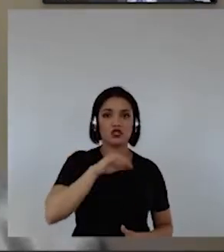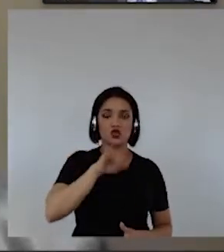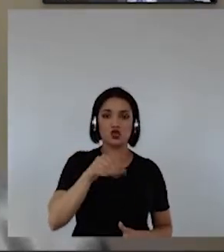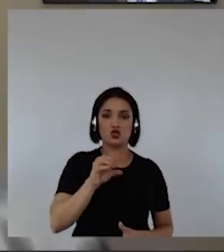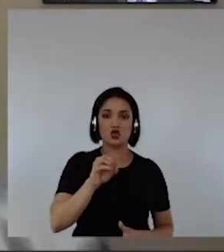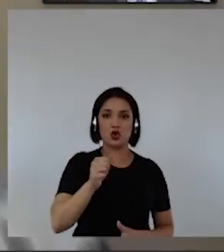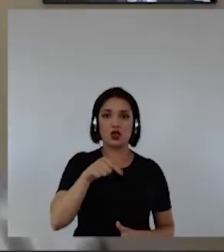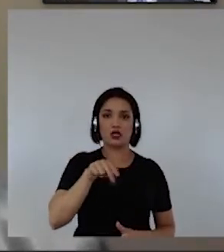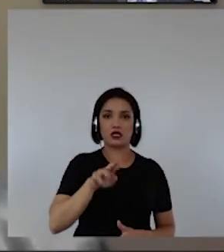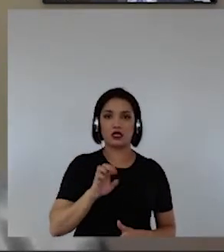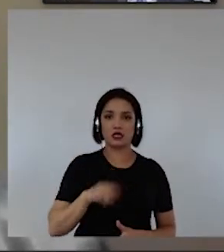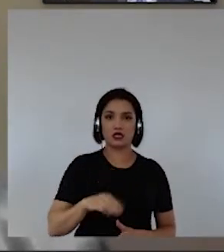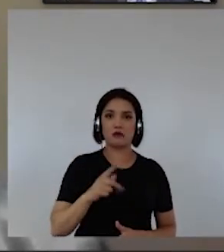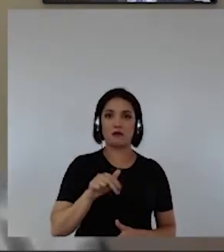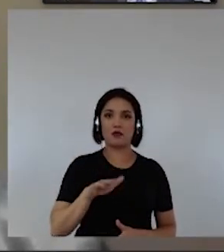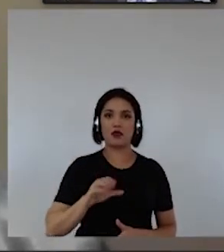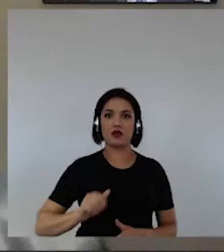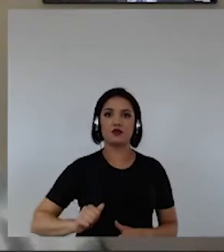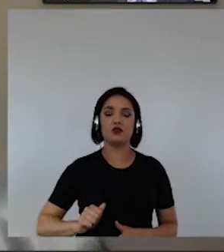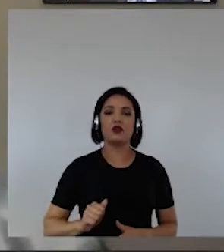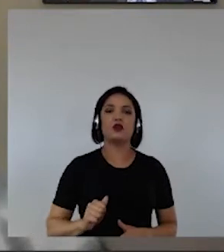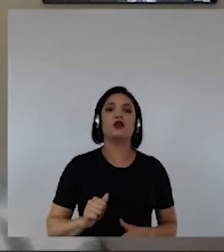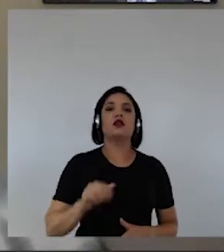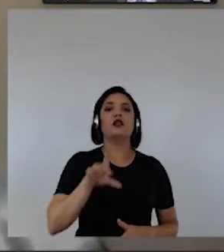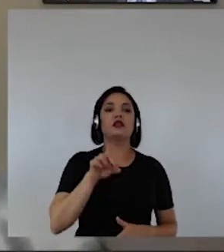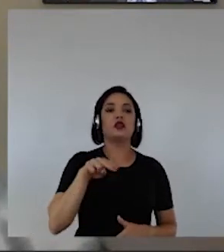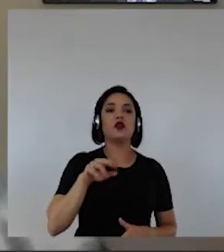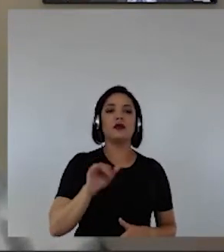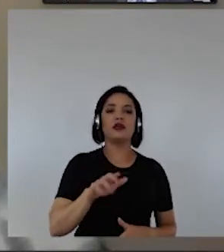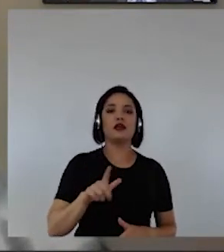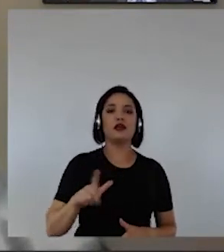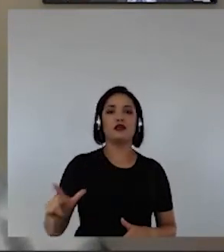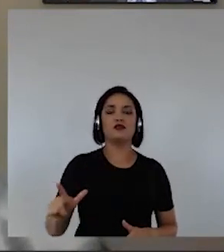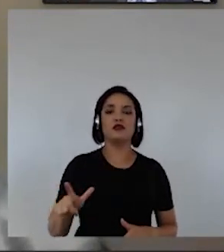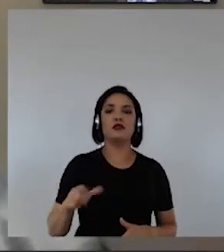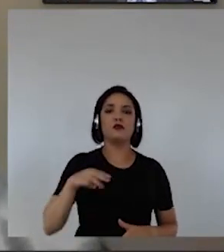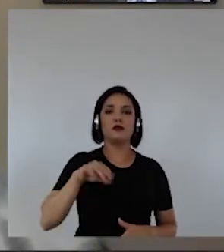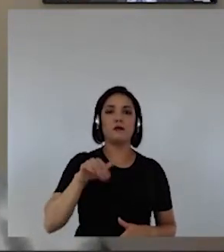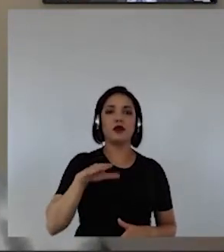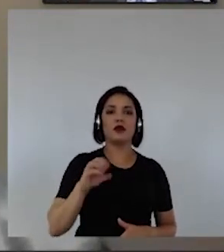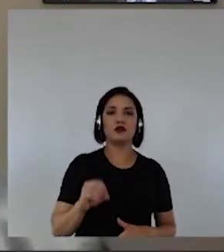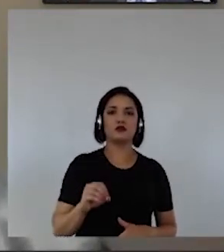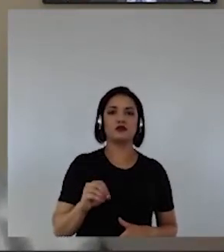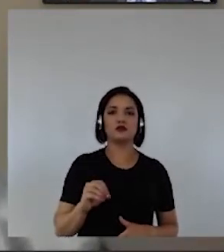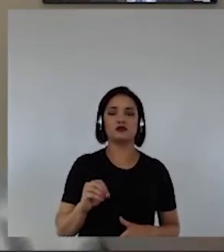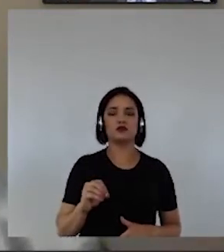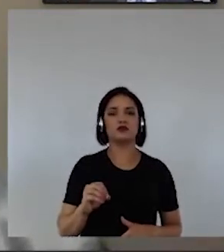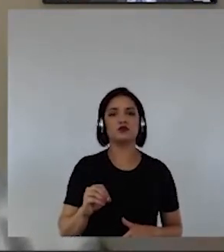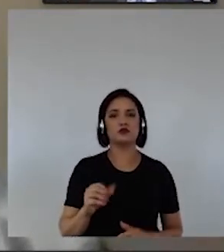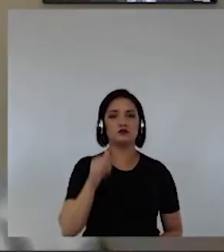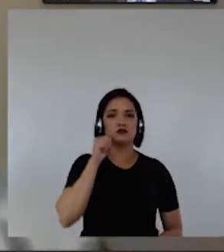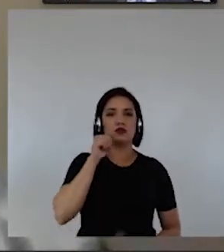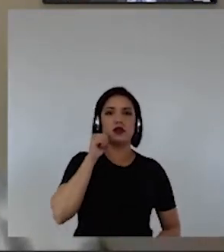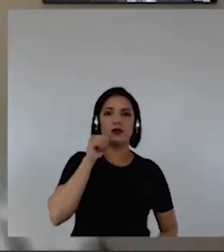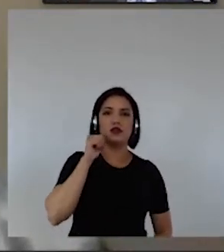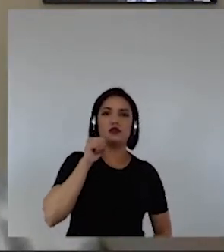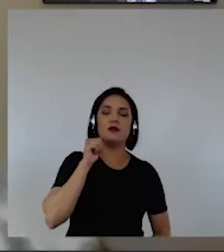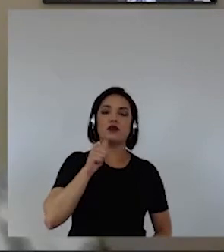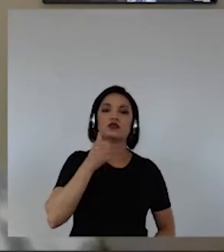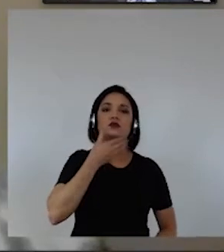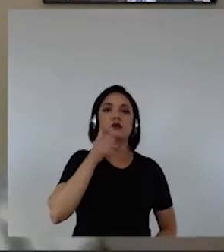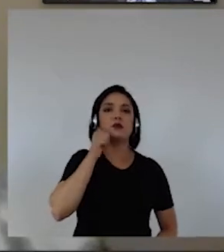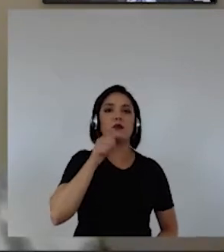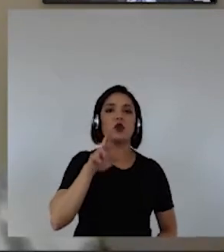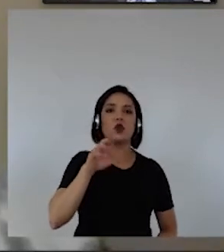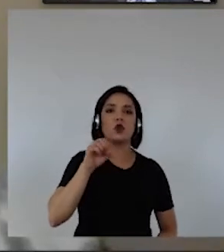de Paiva Muniz, Daniel Nogueira, Márcio Guimarães e a doutora Rossana